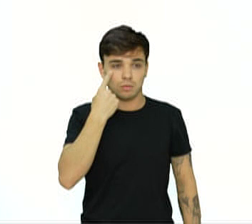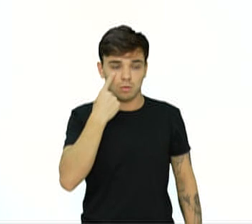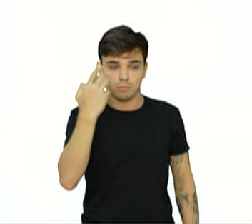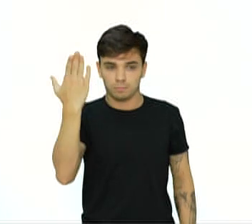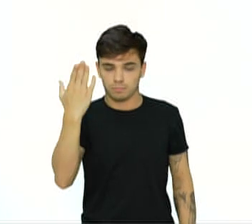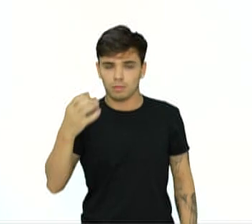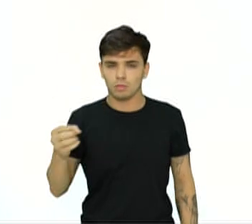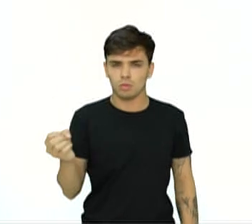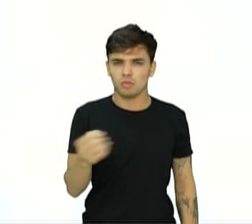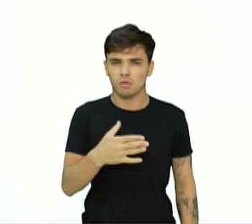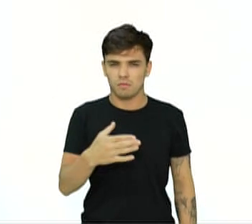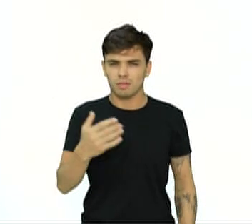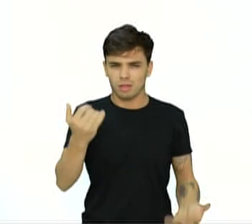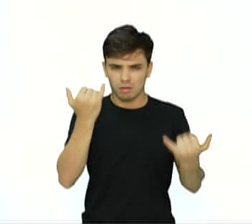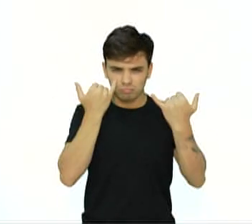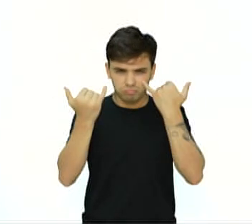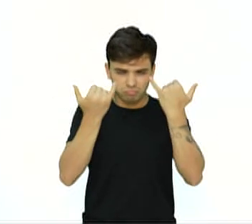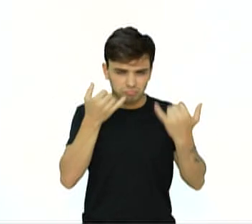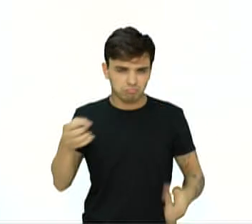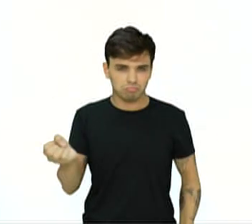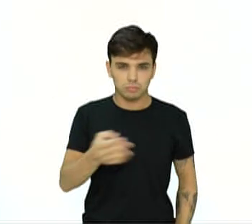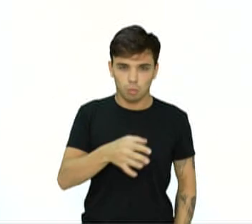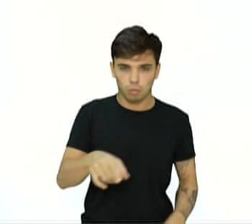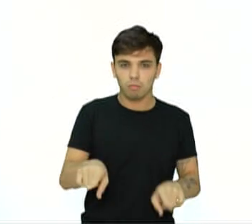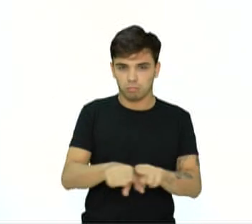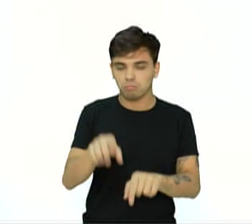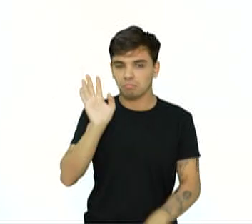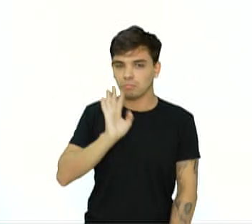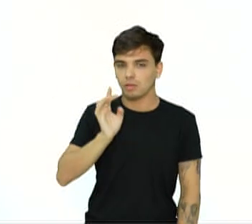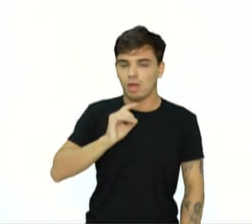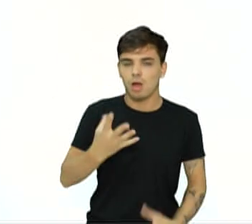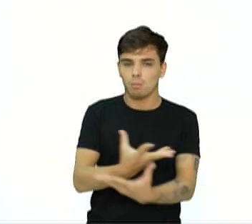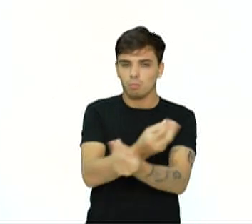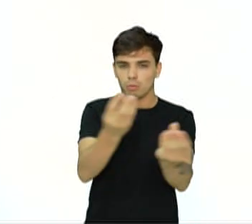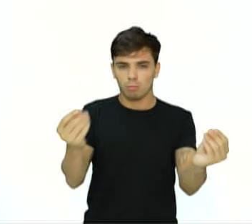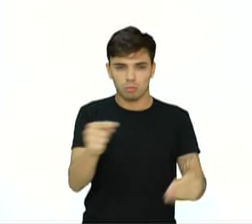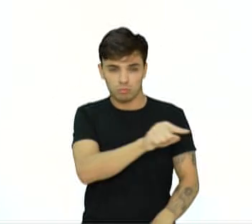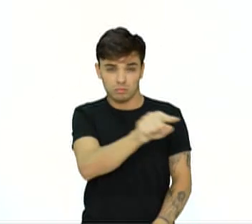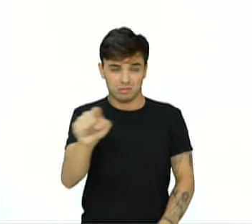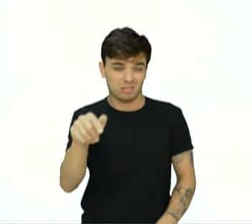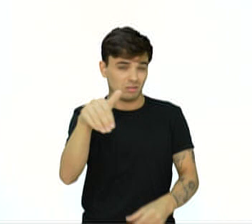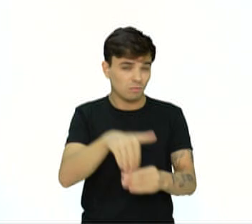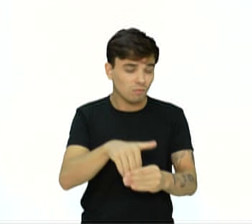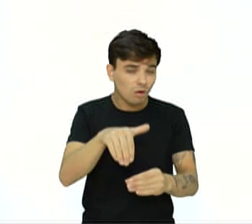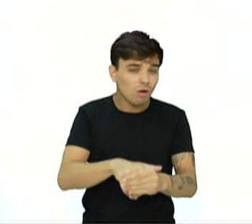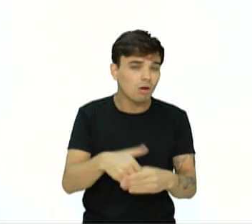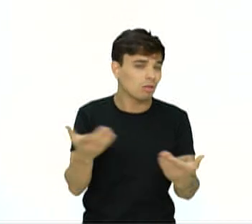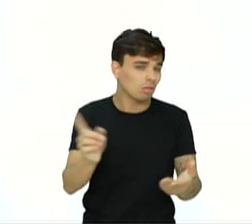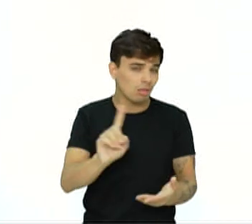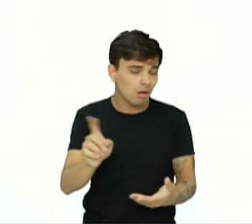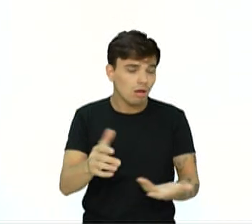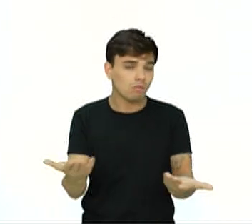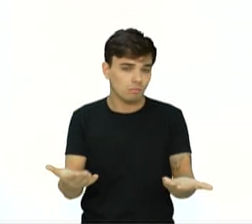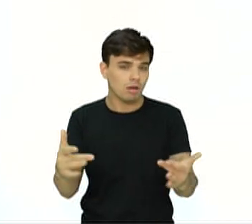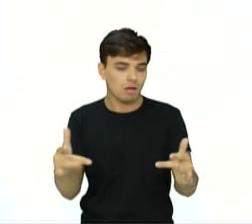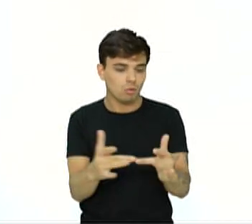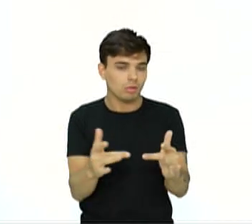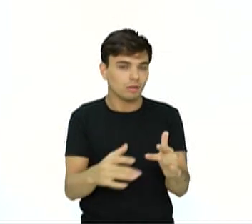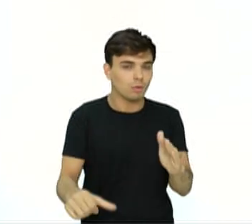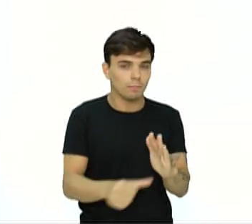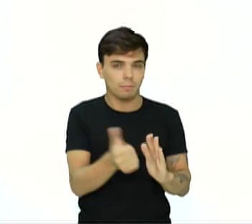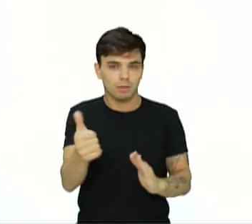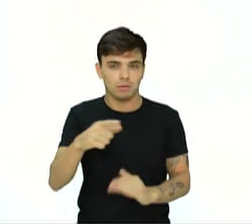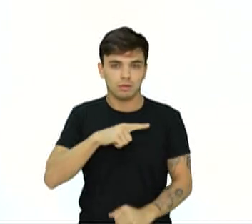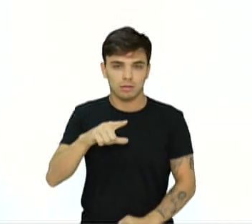assim, uma novidade para muitos de vocês, muitos ainda não são eleitores, né? Então, o primeiro contato que vocês